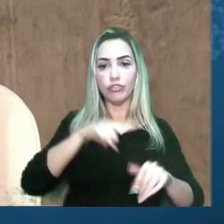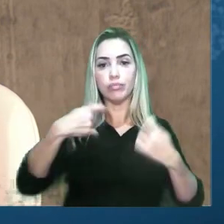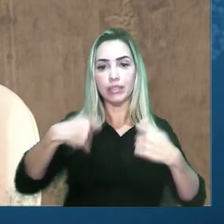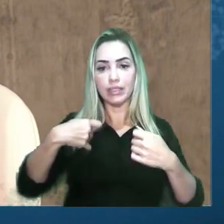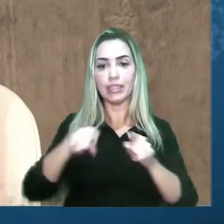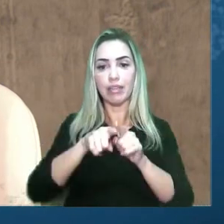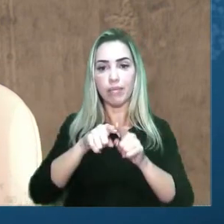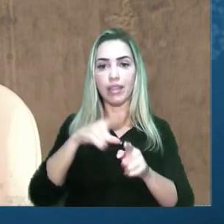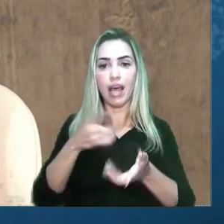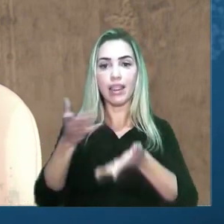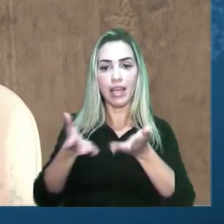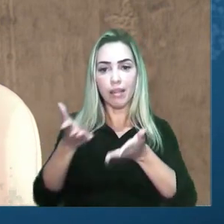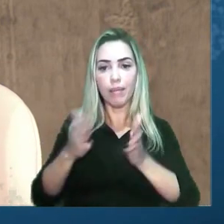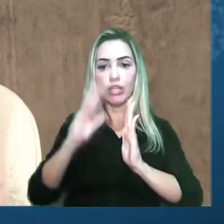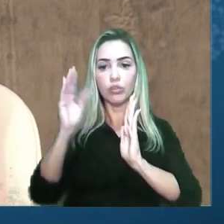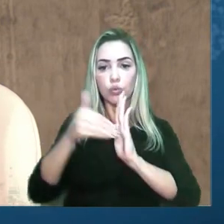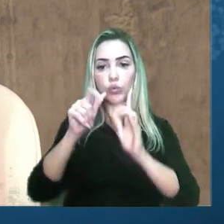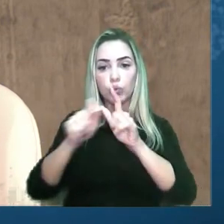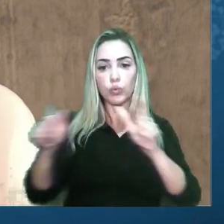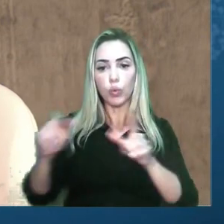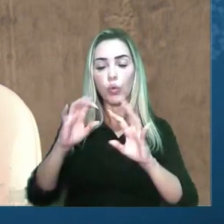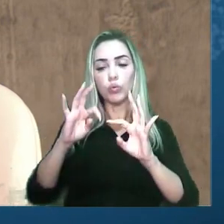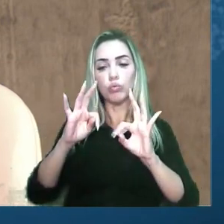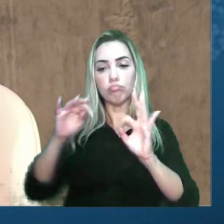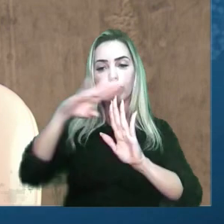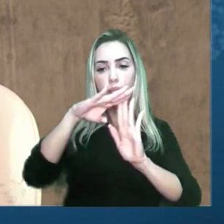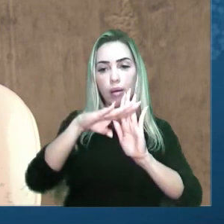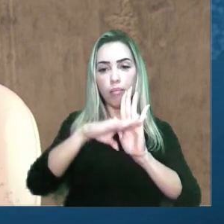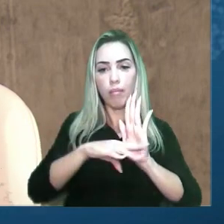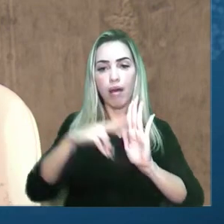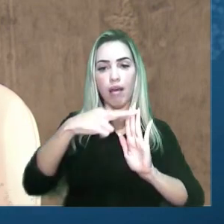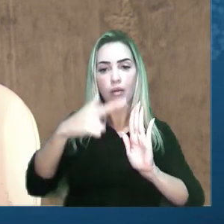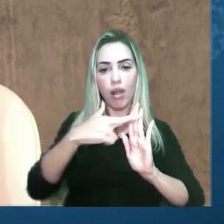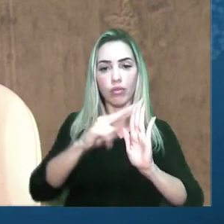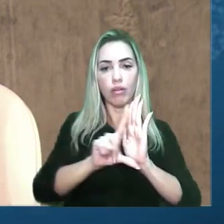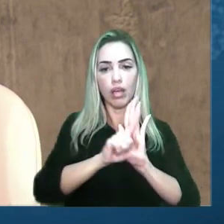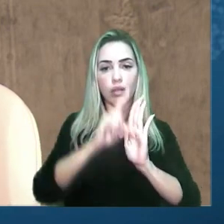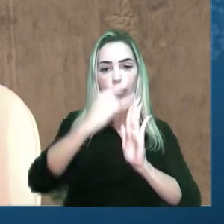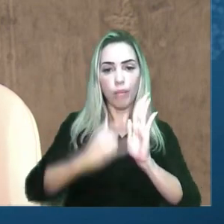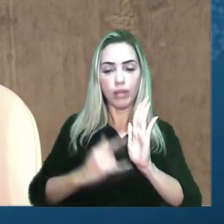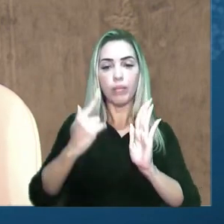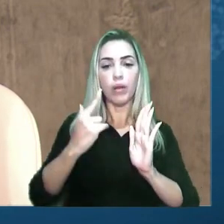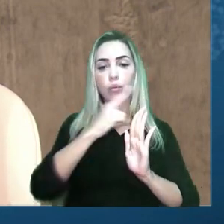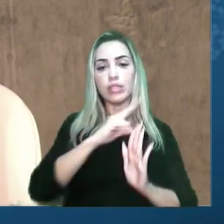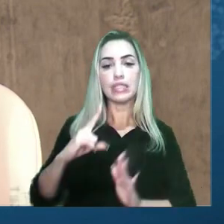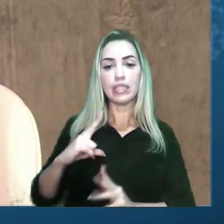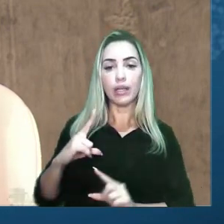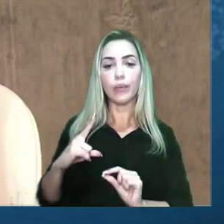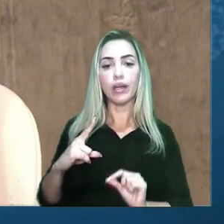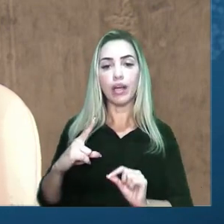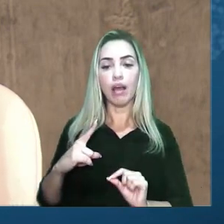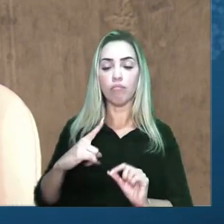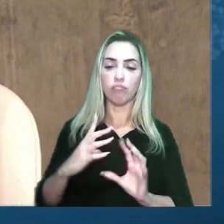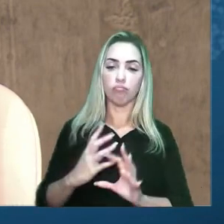atender a todos os requisitos regulatórios. para a gente ter um dossiê